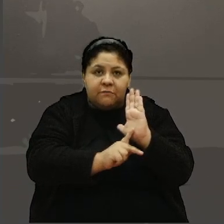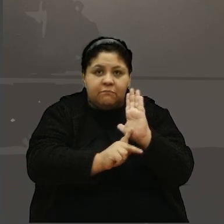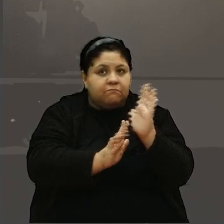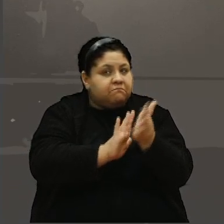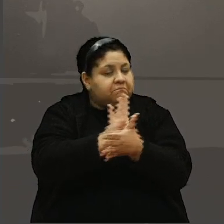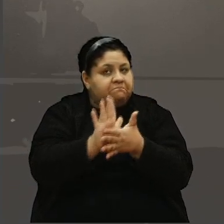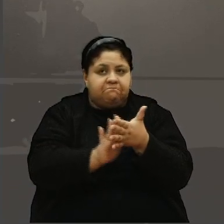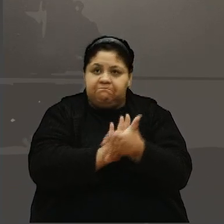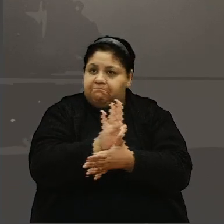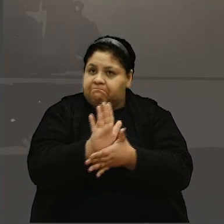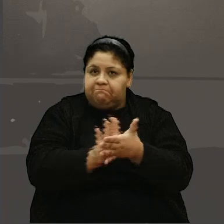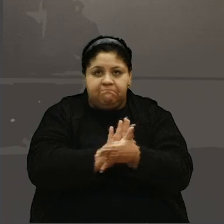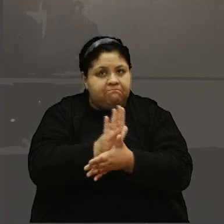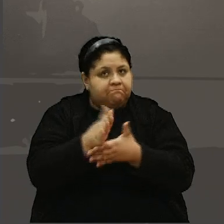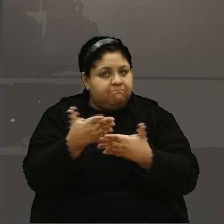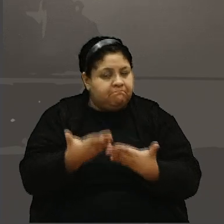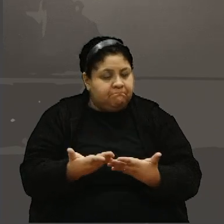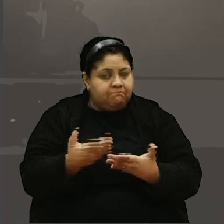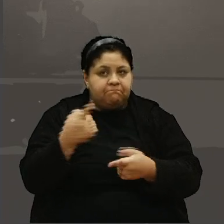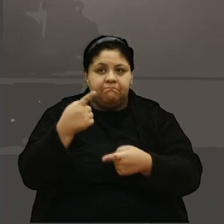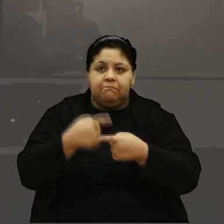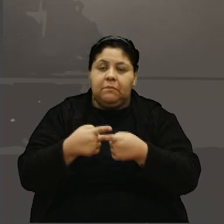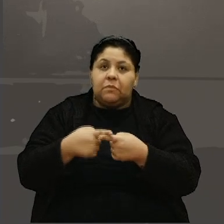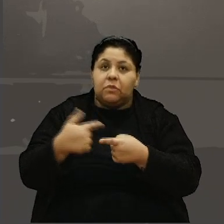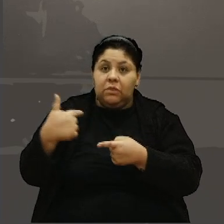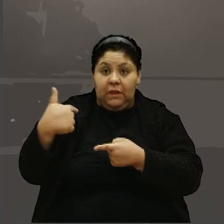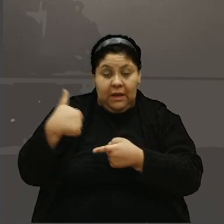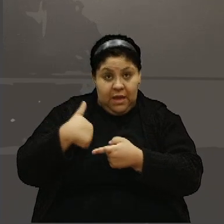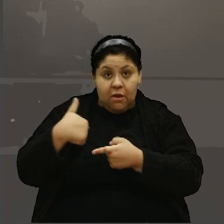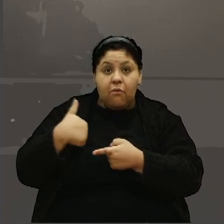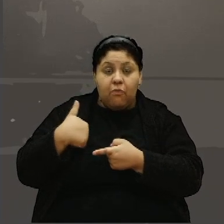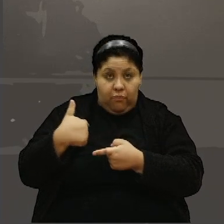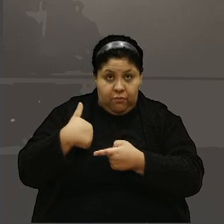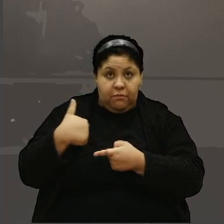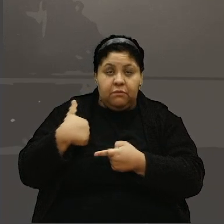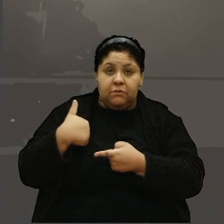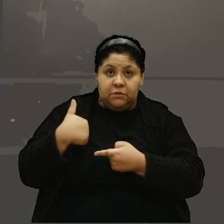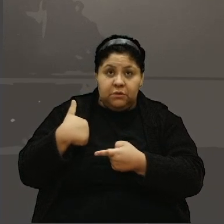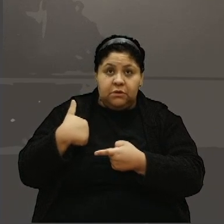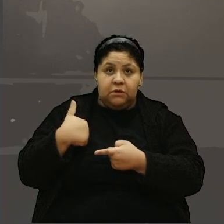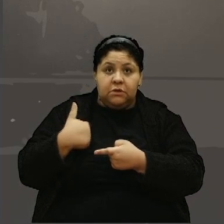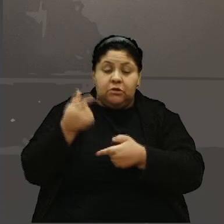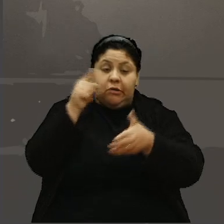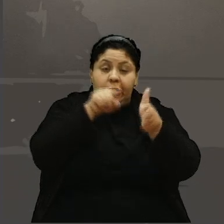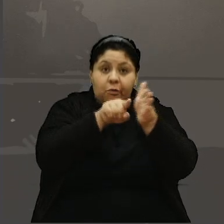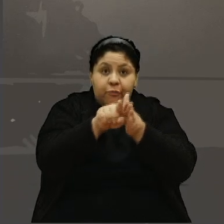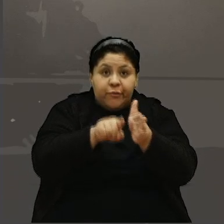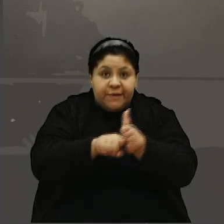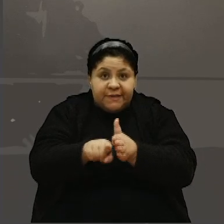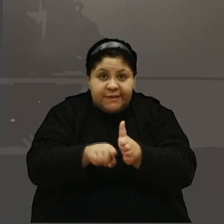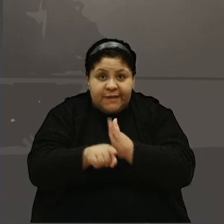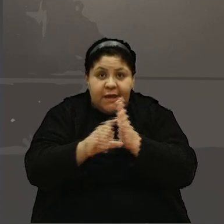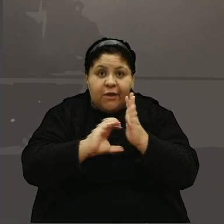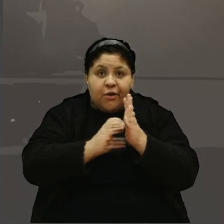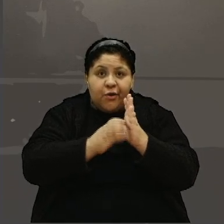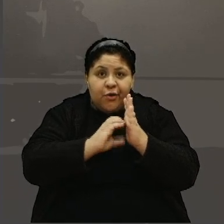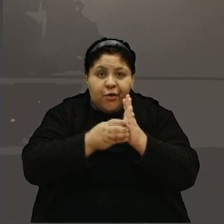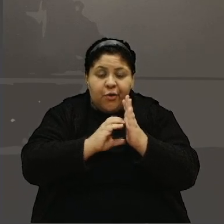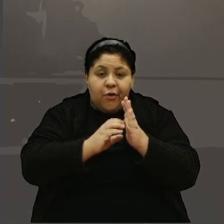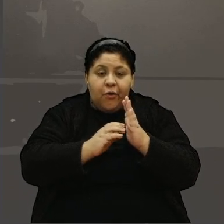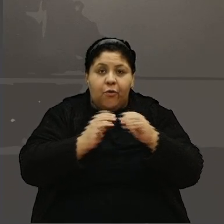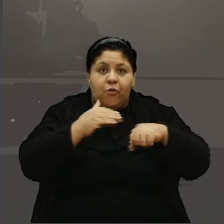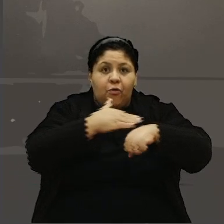Nenhum, tá? Porque eu me dei ao trabalho, tá, de ir atrás dos dados. Conversei